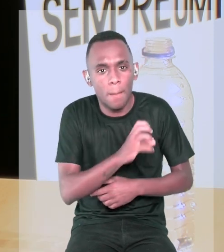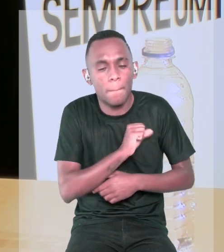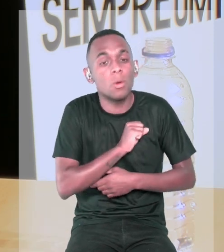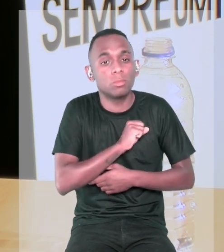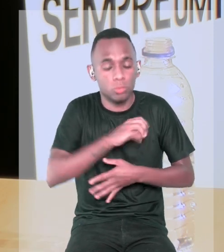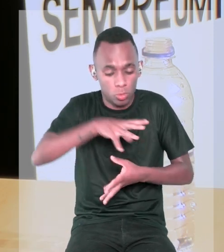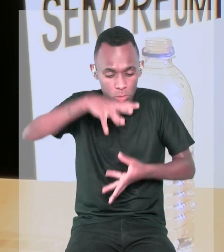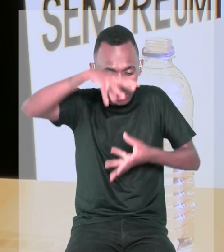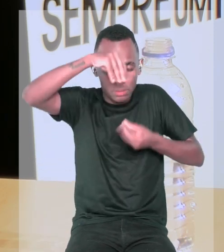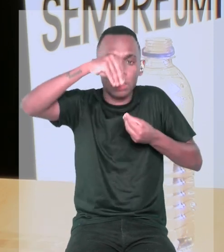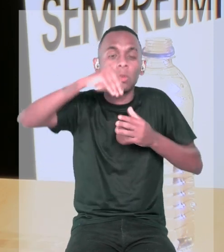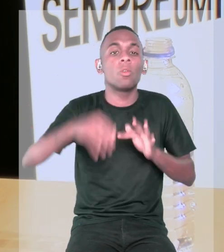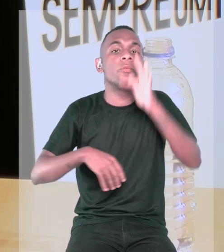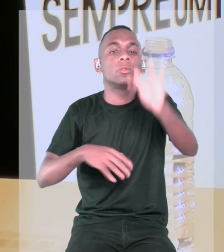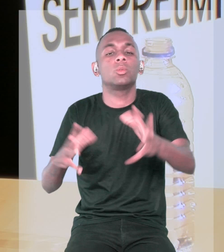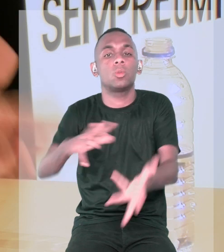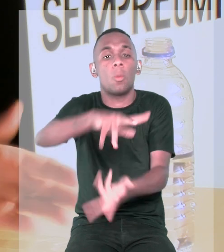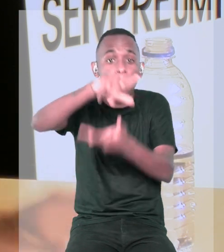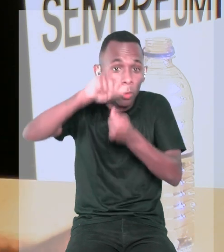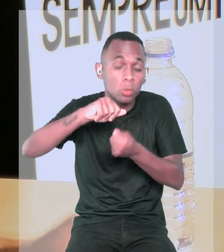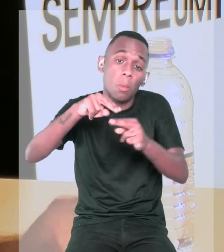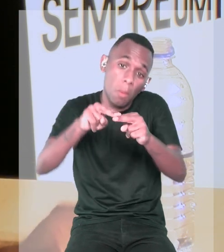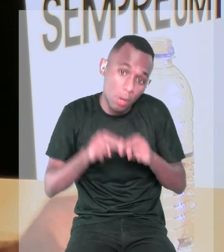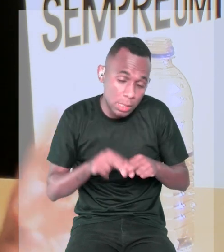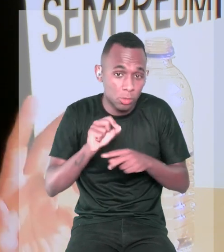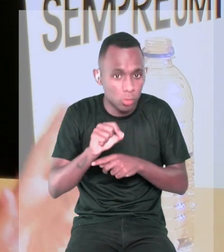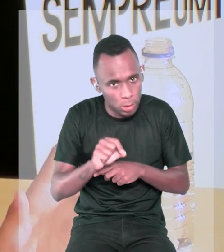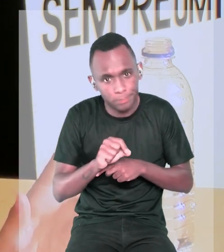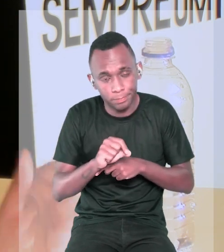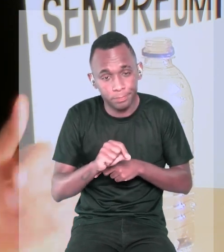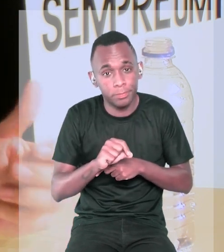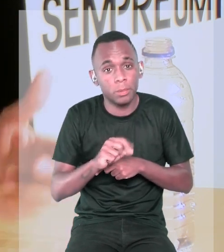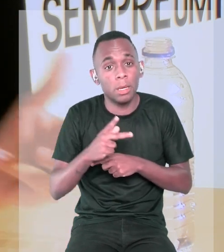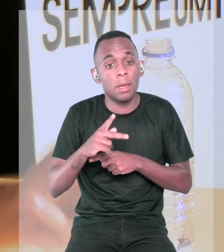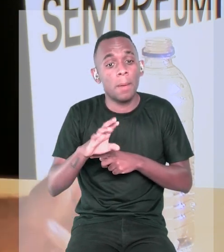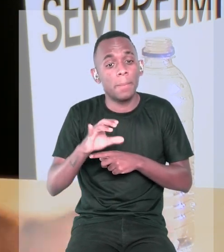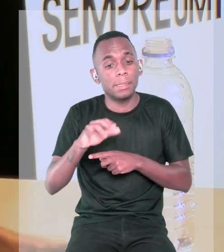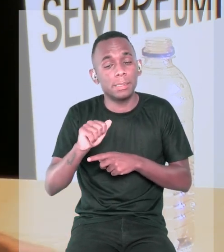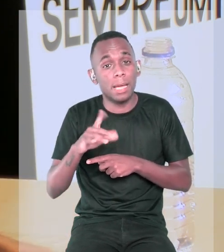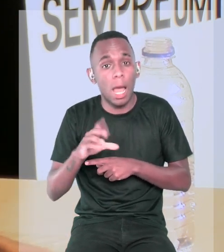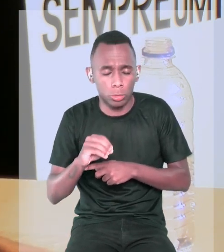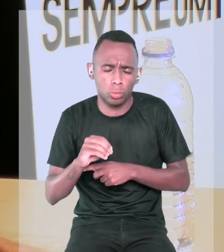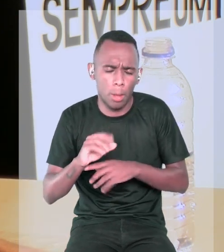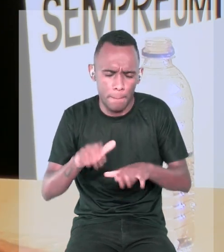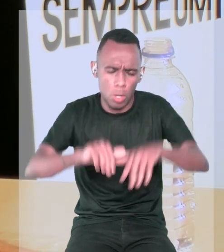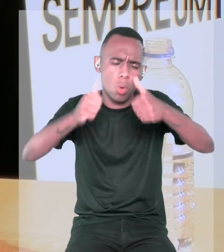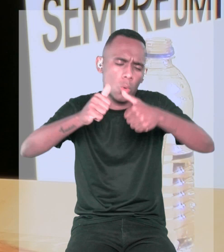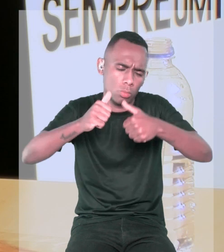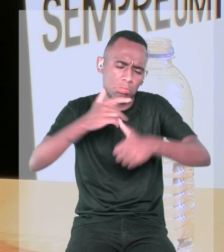Preciado, ao melhorar de saúde e sair da cama, assustado com o mundo asséptico que